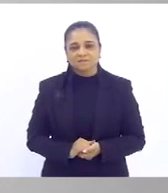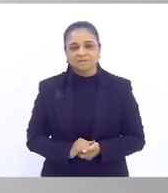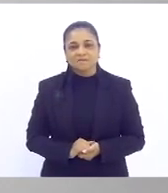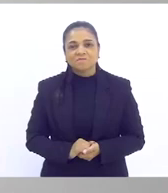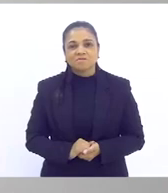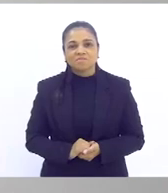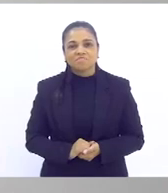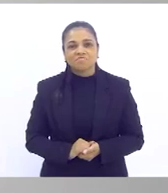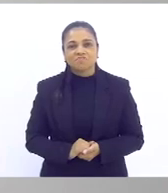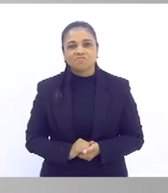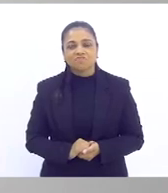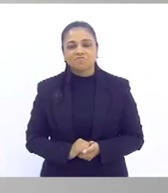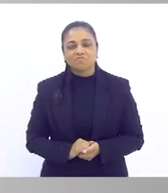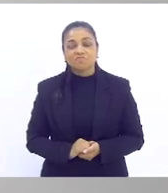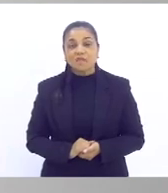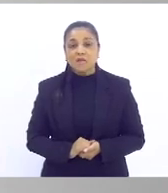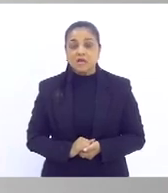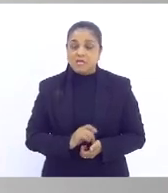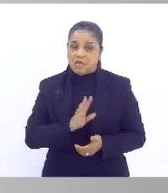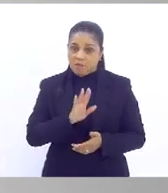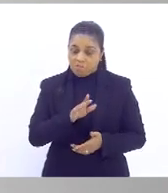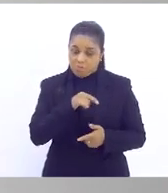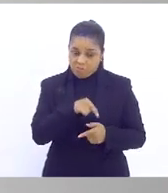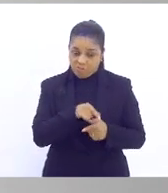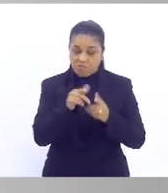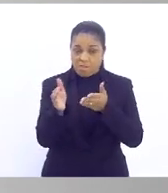por mais que a Âncora fiscal